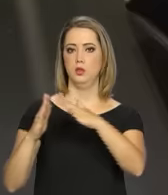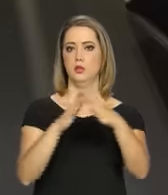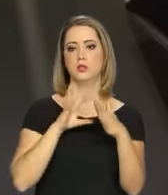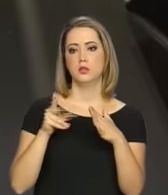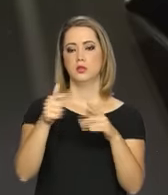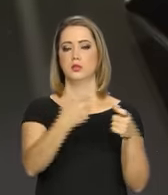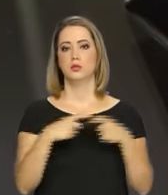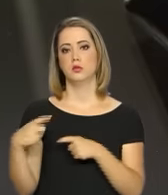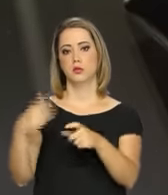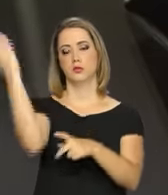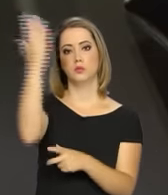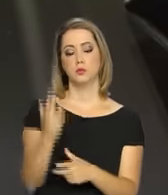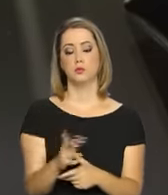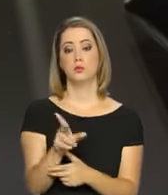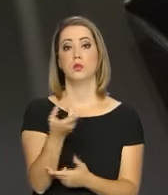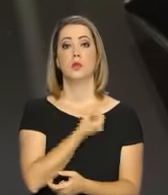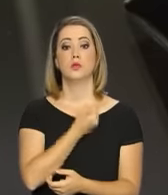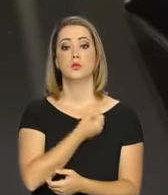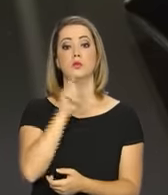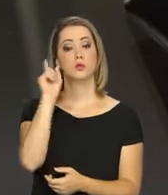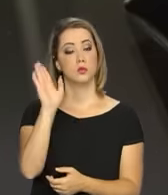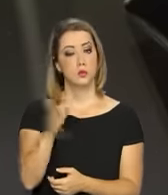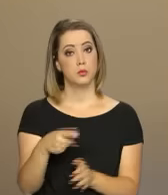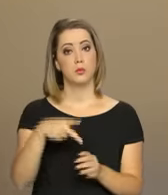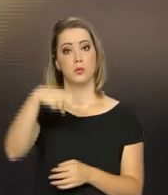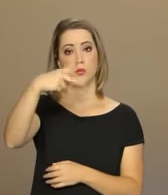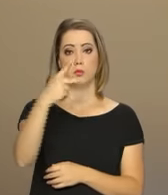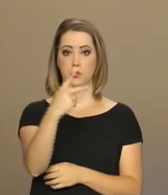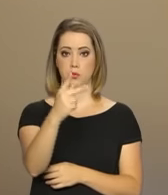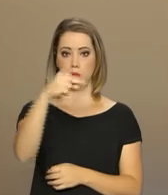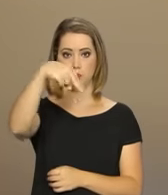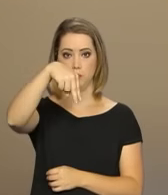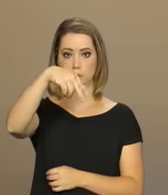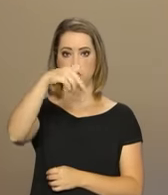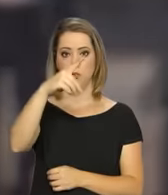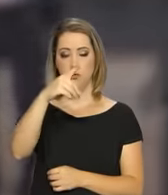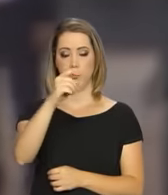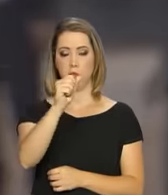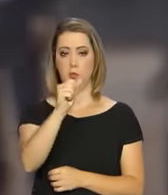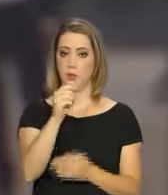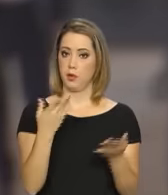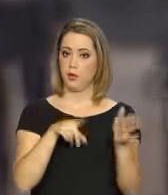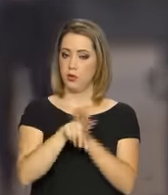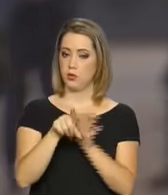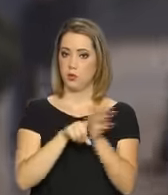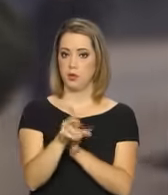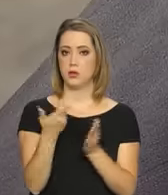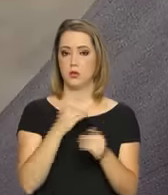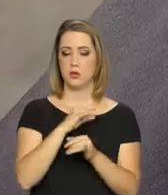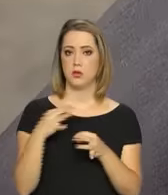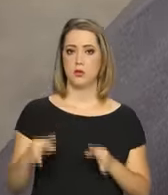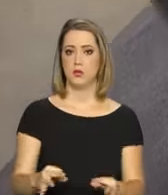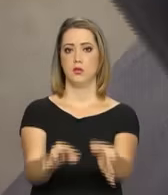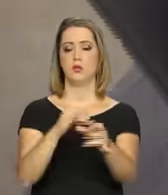as regiões do país os dados são da pesquisa Nacional por amostra de domicílios a pnad sobre tecnologia da informação